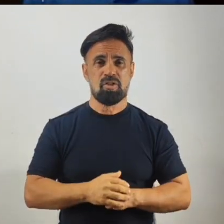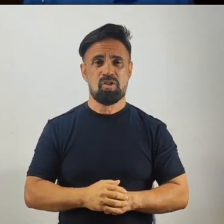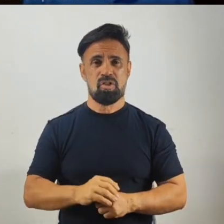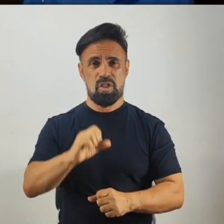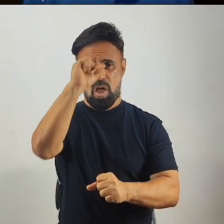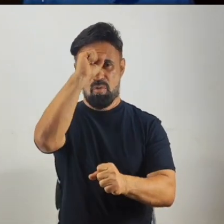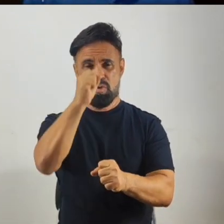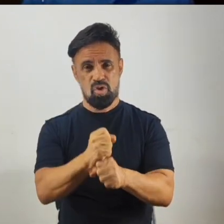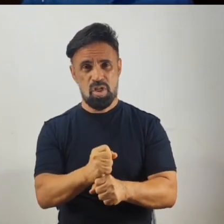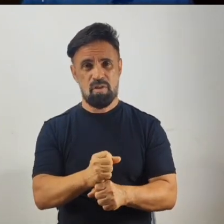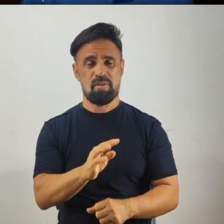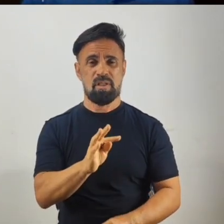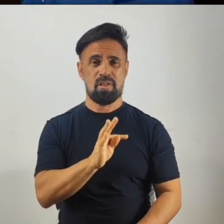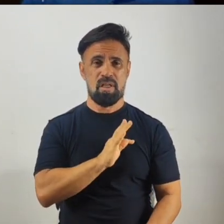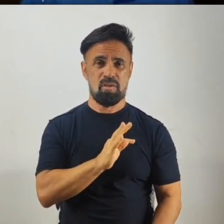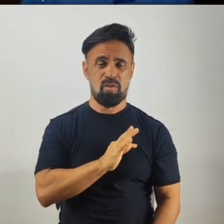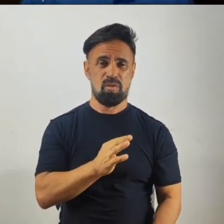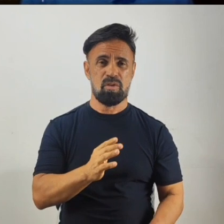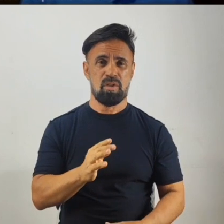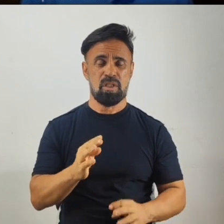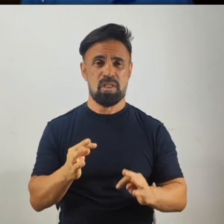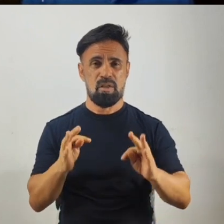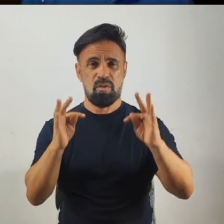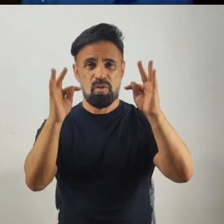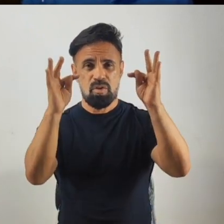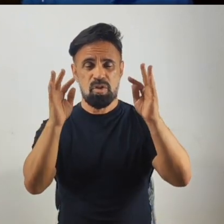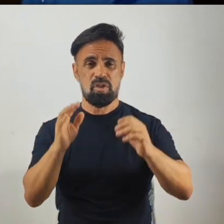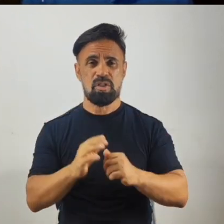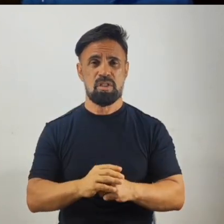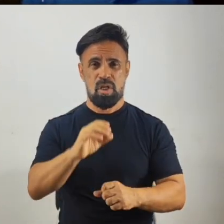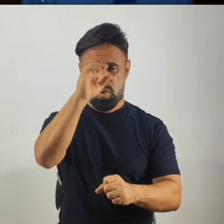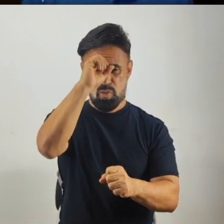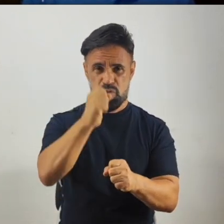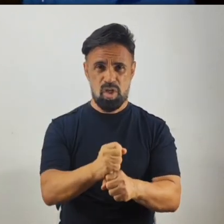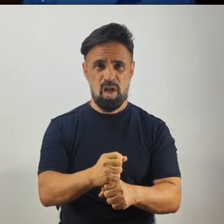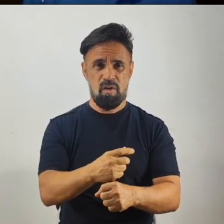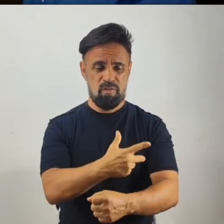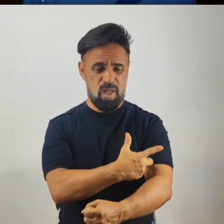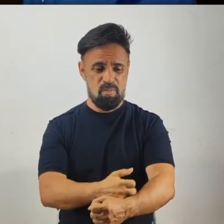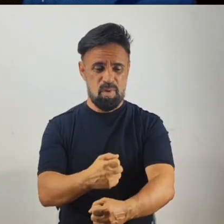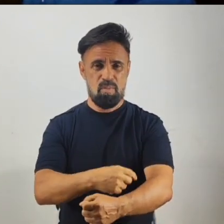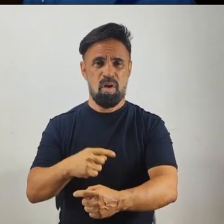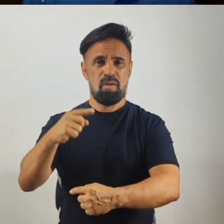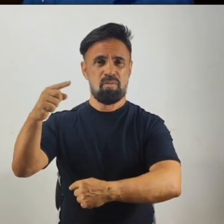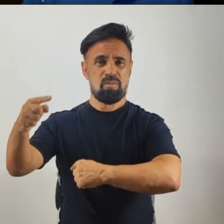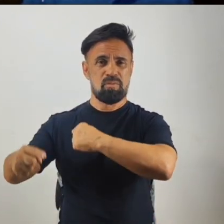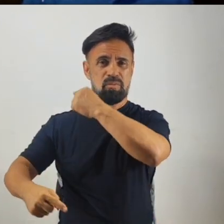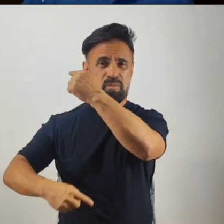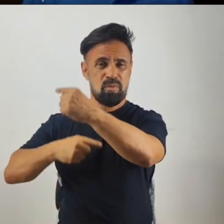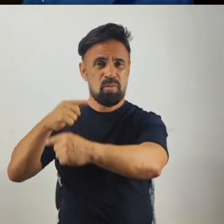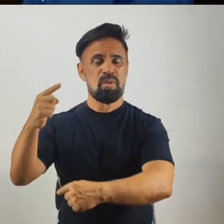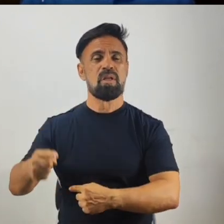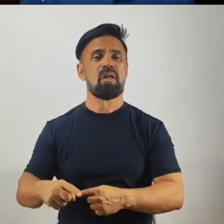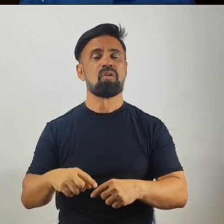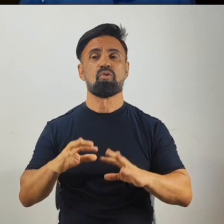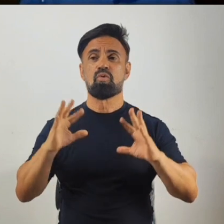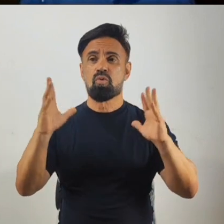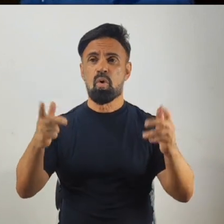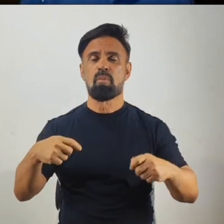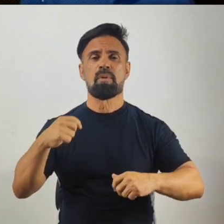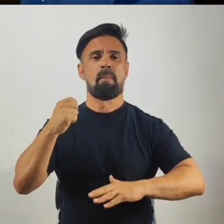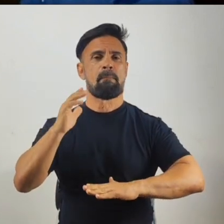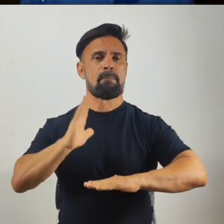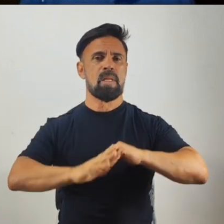chefe de enfermagem, nós temos o chefe da radiologia, nós temos o chefe da hemodiálise. Todos